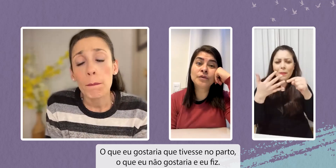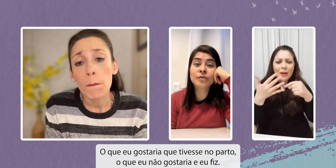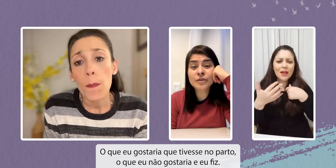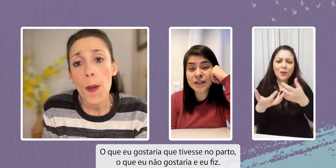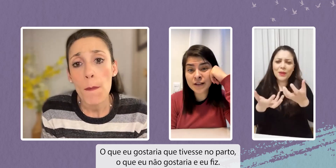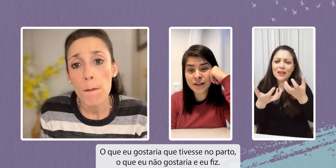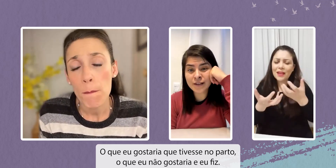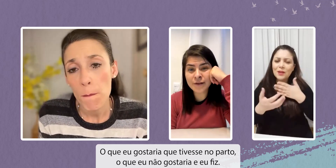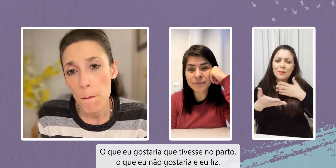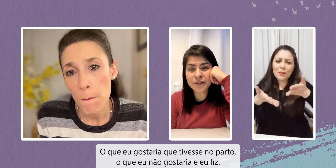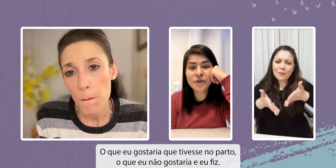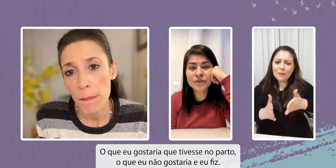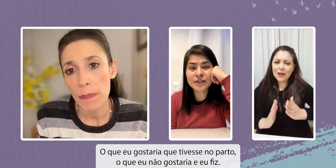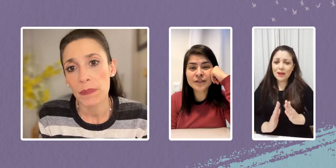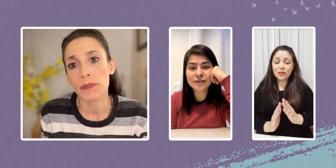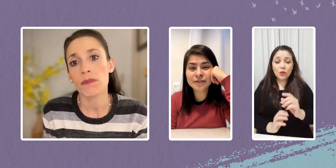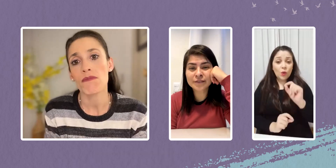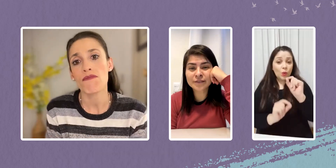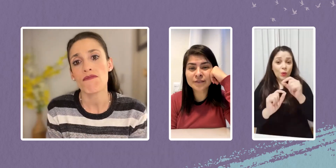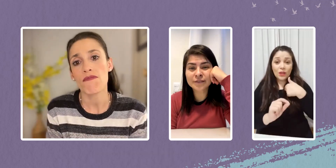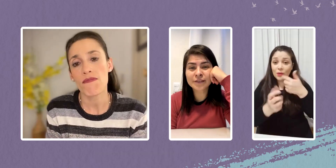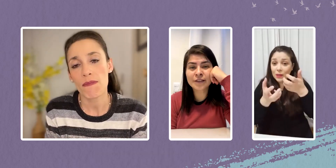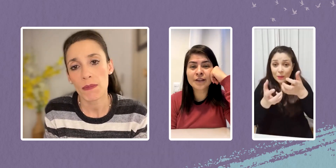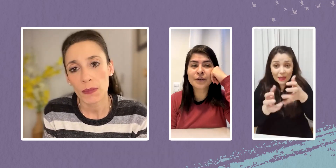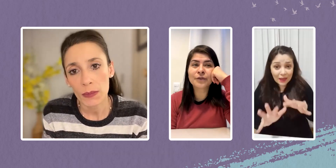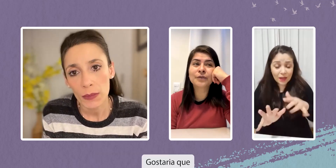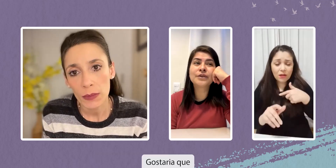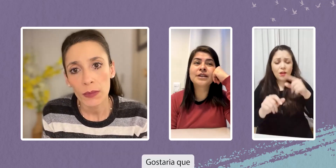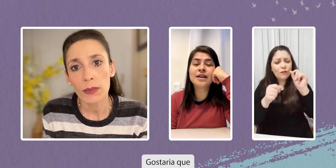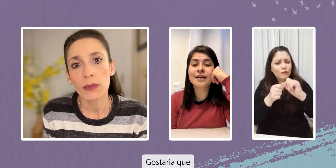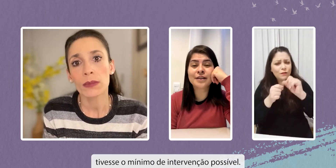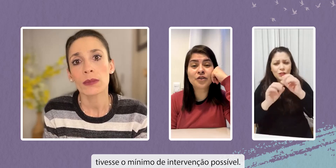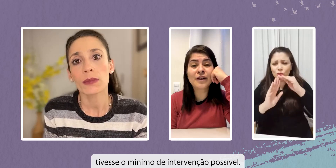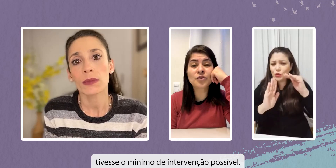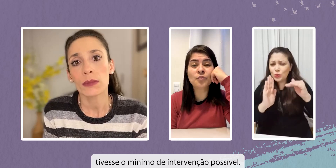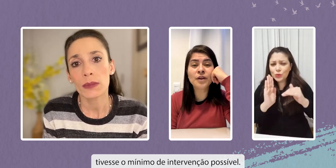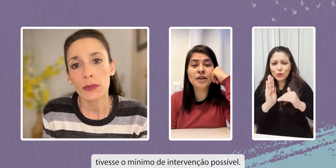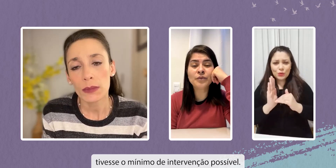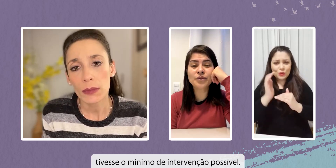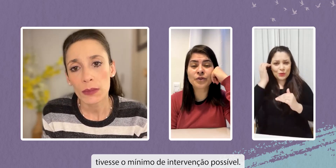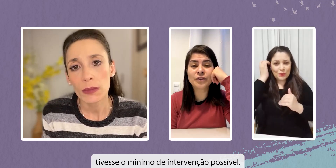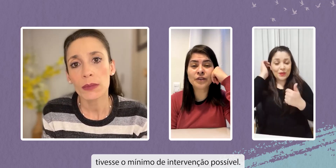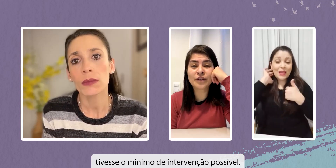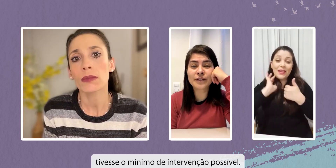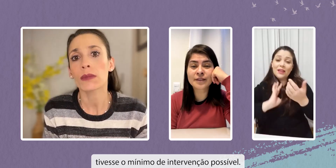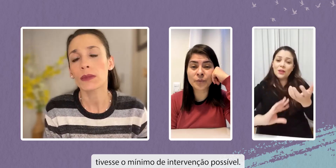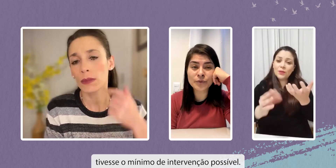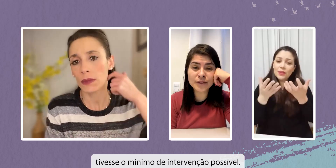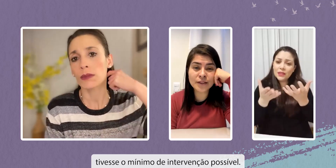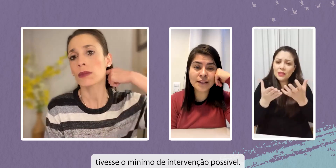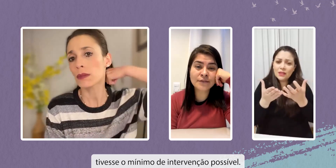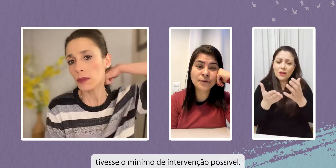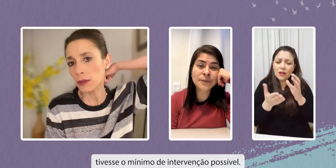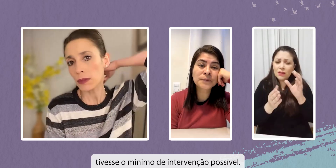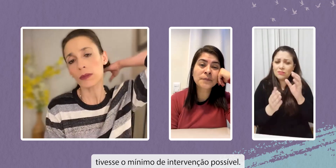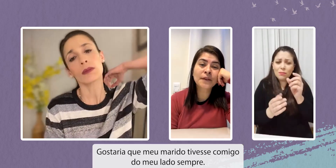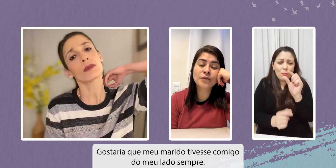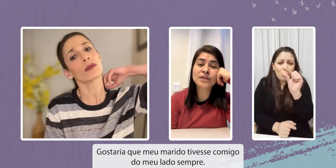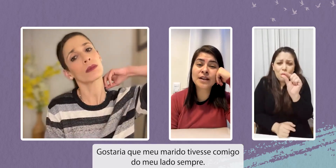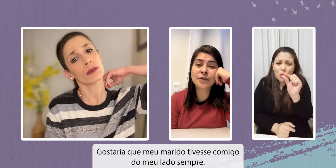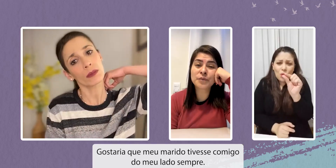o que eu não gostaria, e eu fiz. Gostaria que ele tivesse o mínimo de intervenção